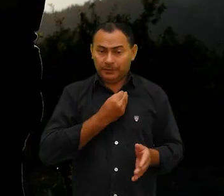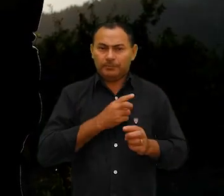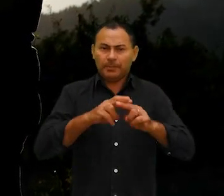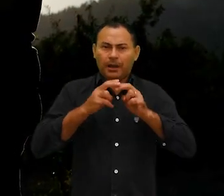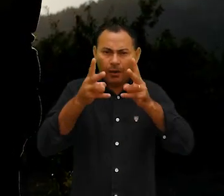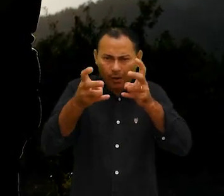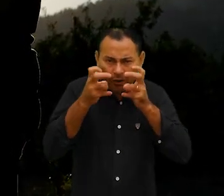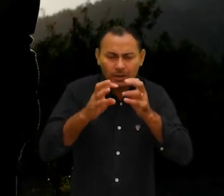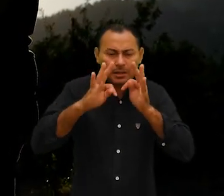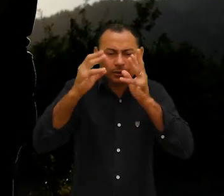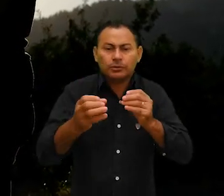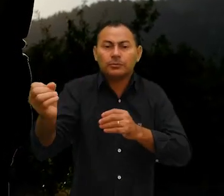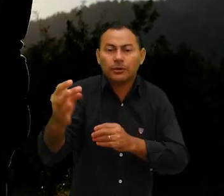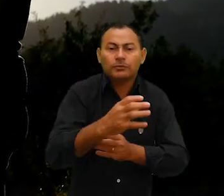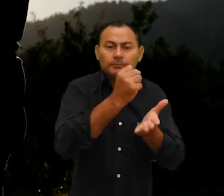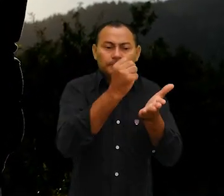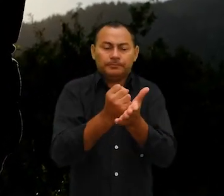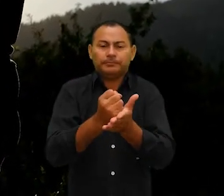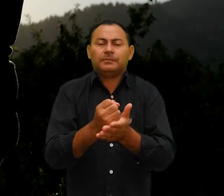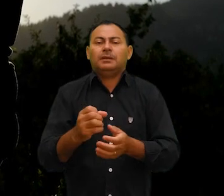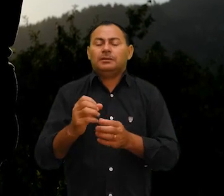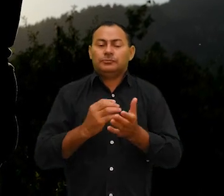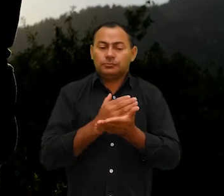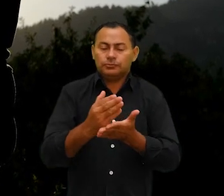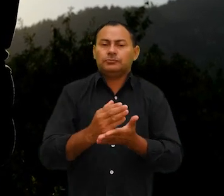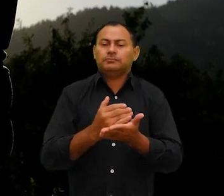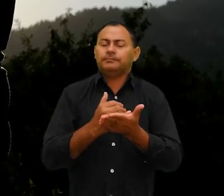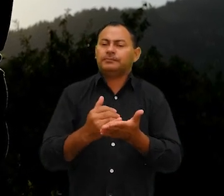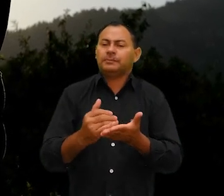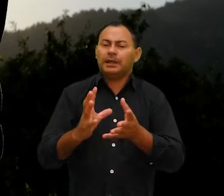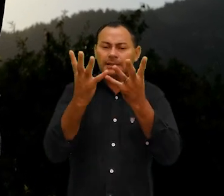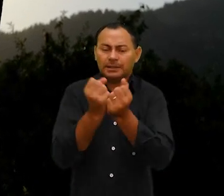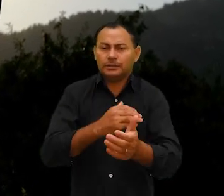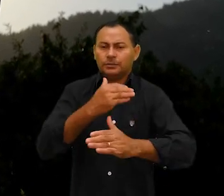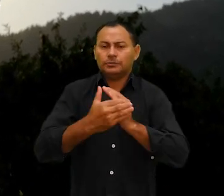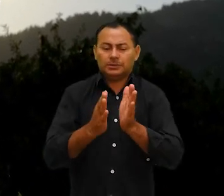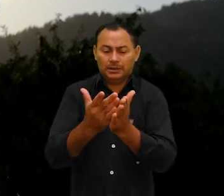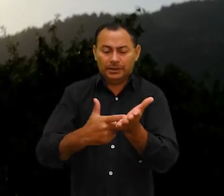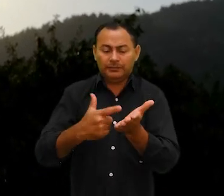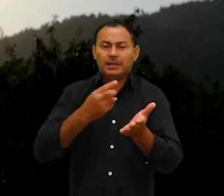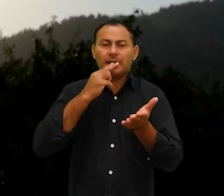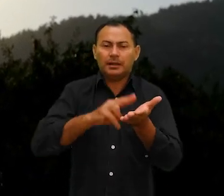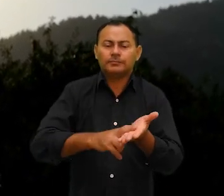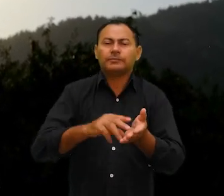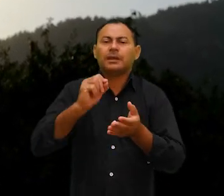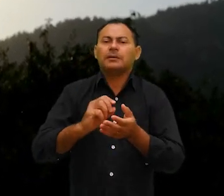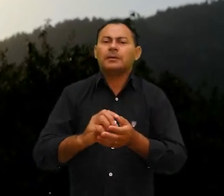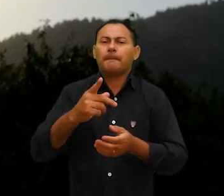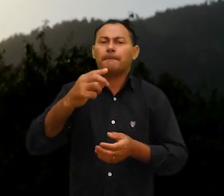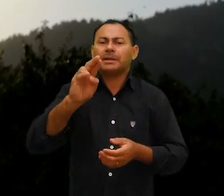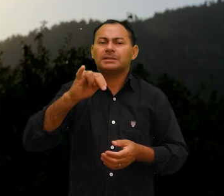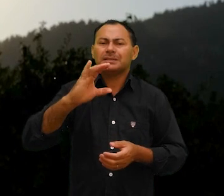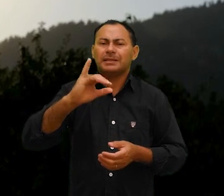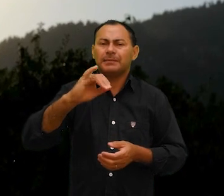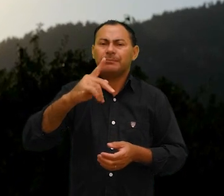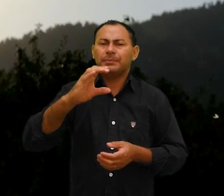Mas observe que em todo o Novo Testamento há um princípio aceito em todos os livros e cartas. E que princípio é